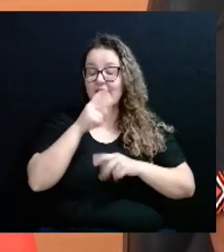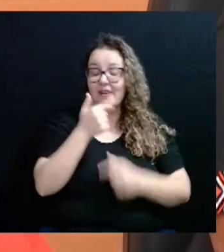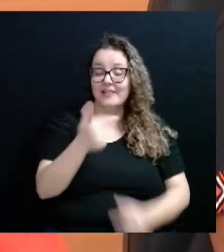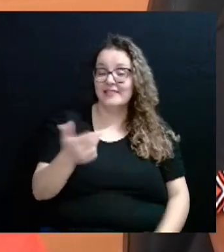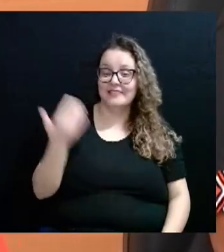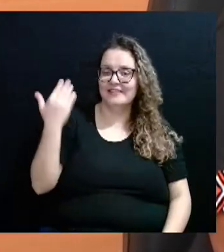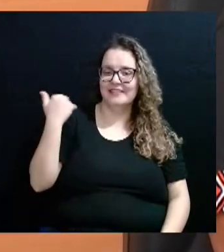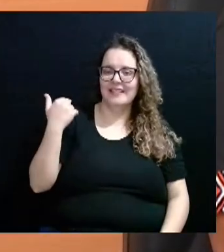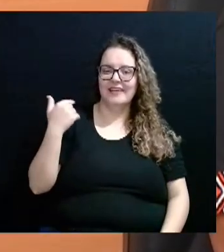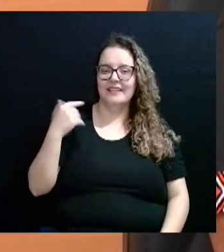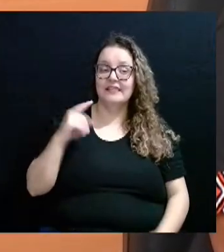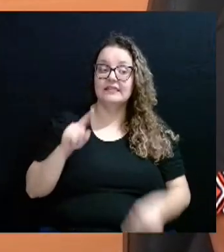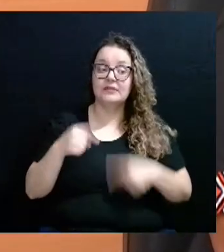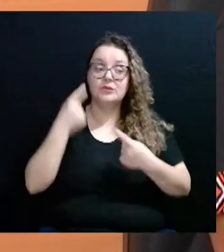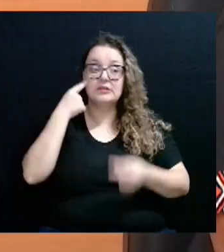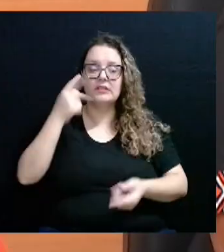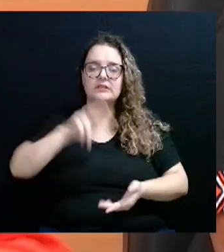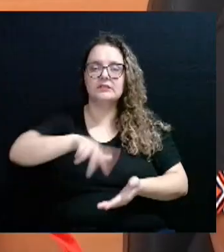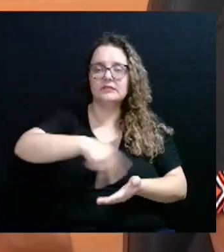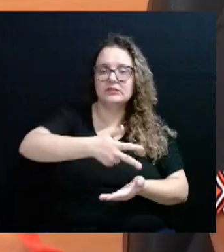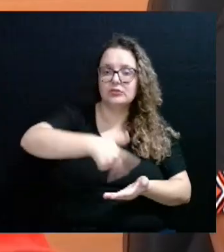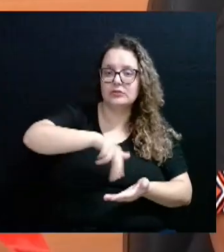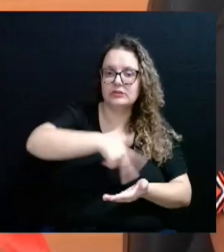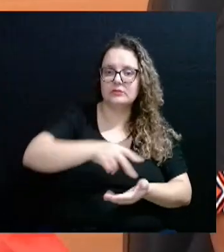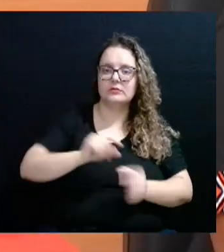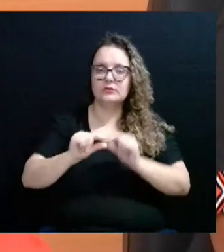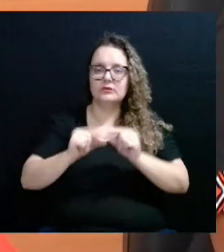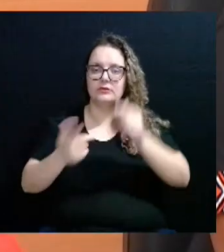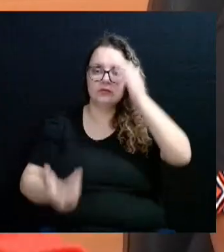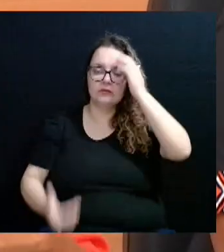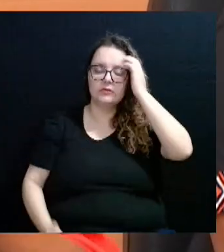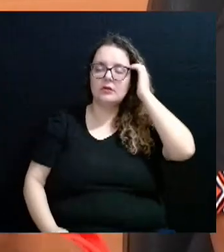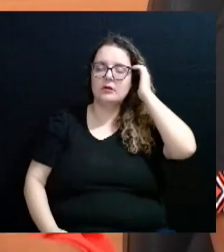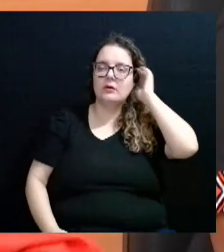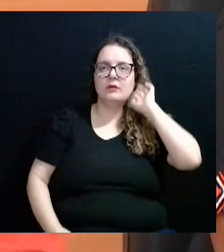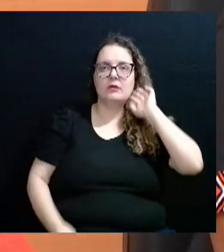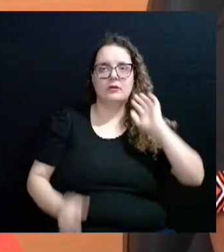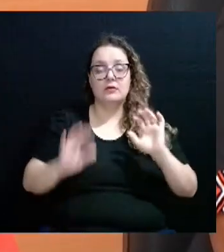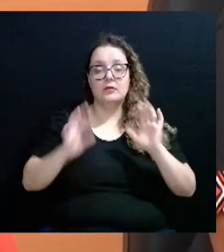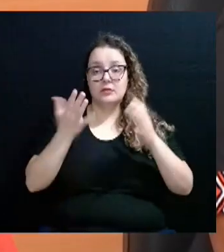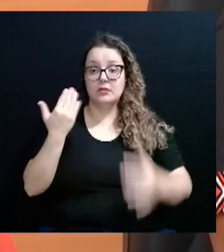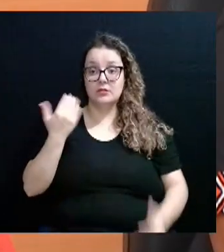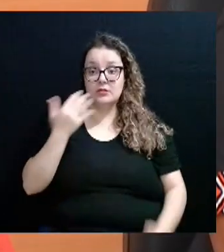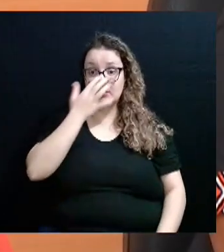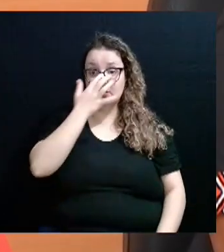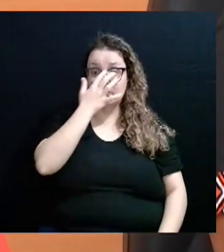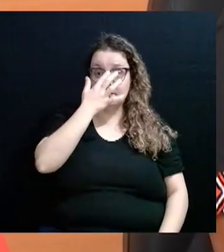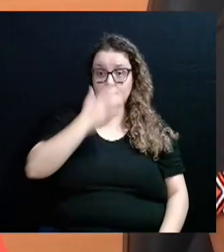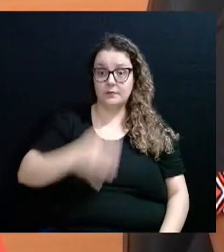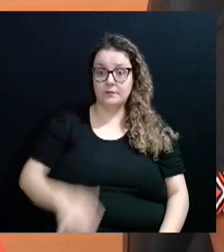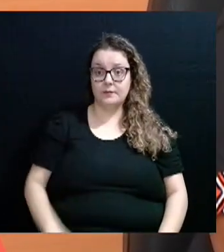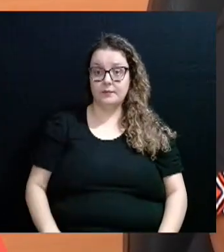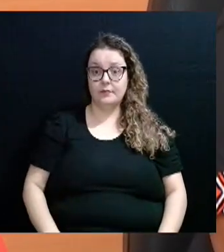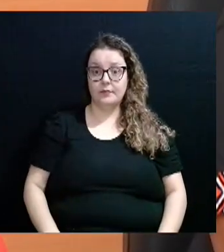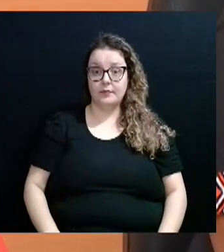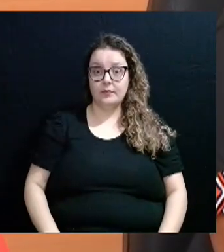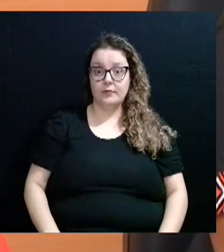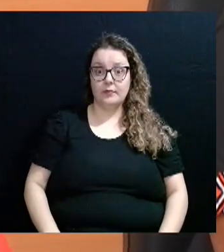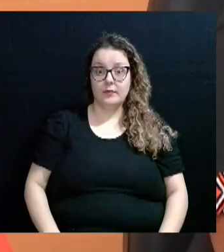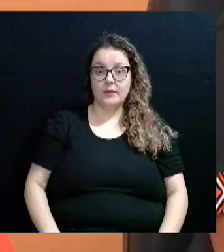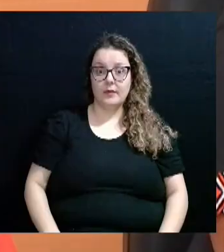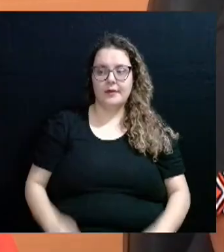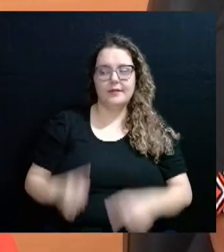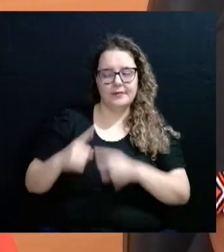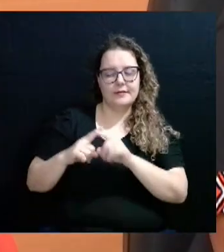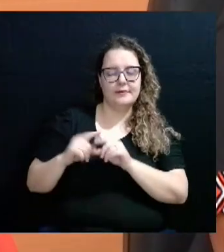hop, que também é um pouco festiva, e nesse caso não era tão festivo, tinha uma revanche ali, né? É uma